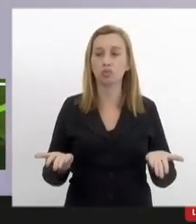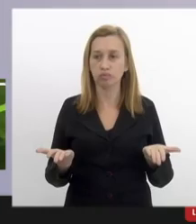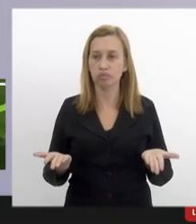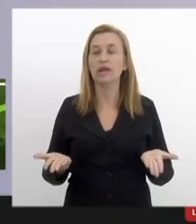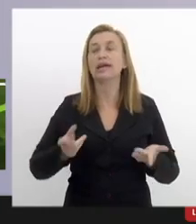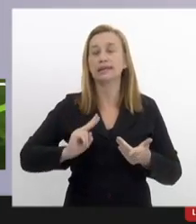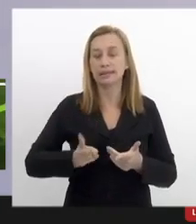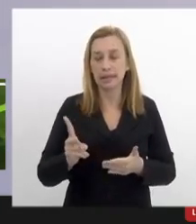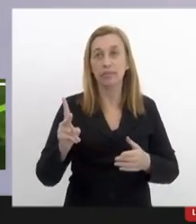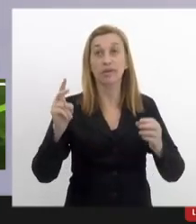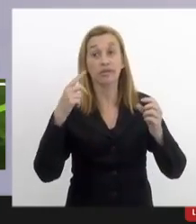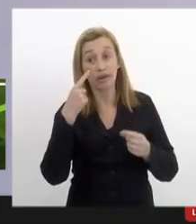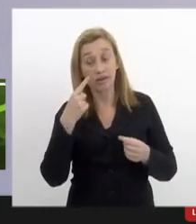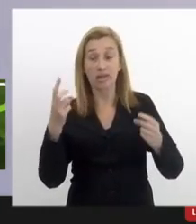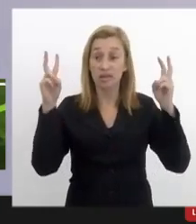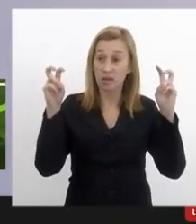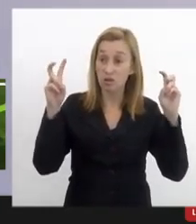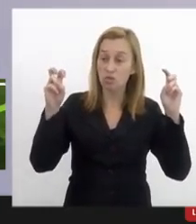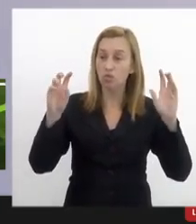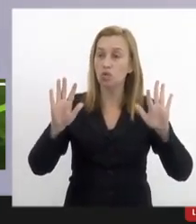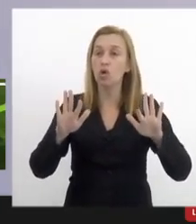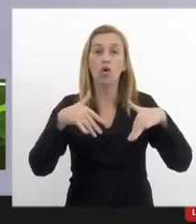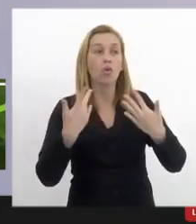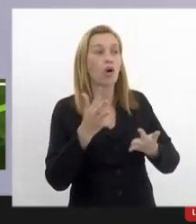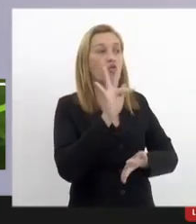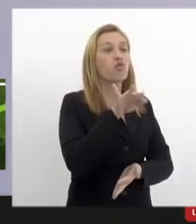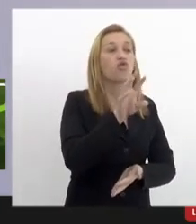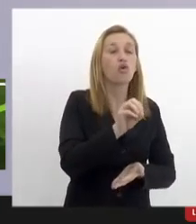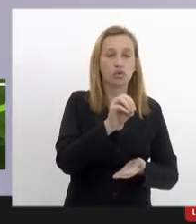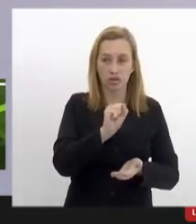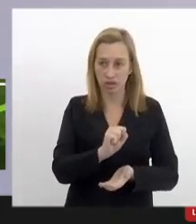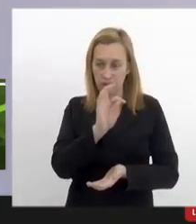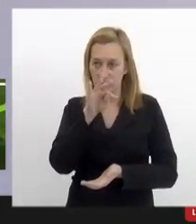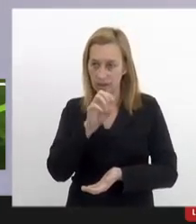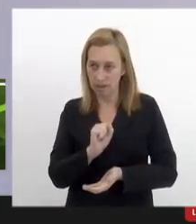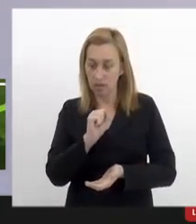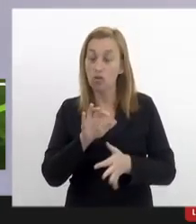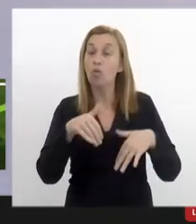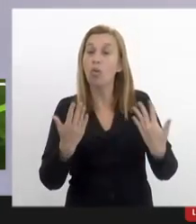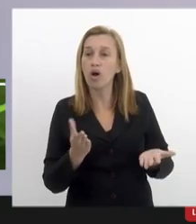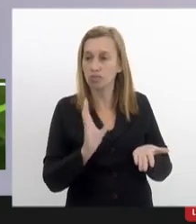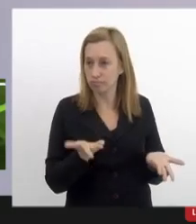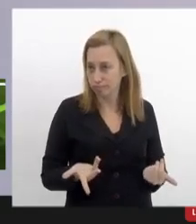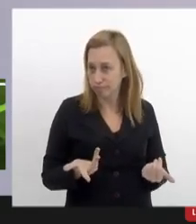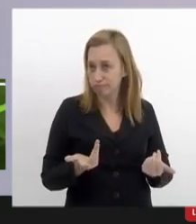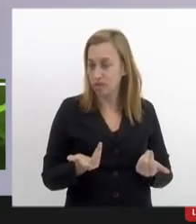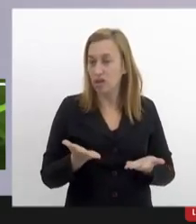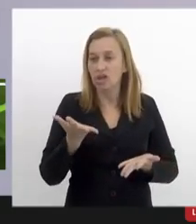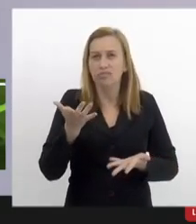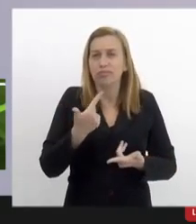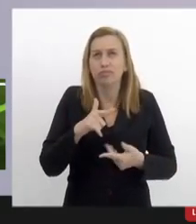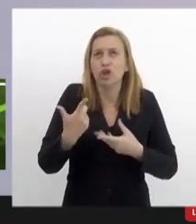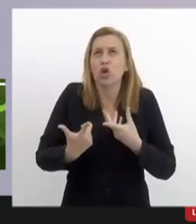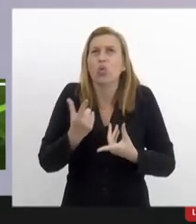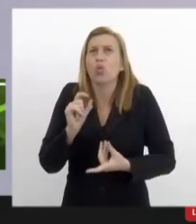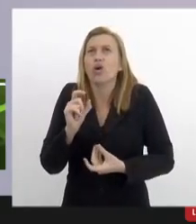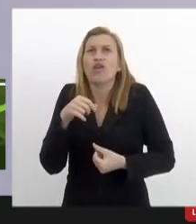acaba caindo nessa questão das fontes dos fundos, né? Então, eu acho que não tem mais como falar